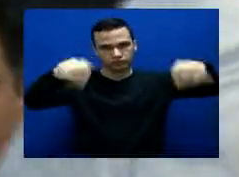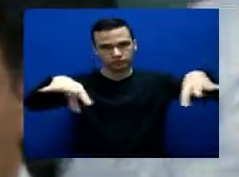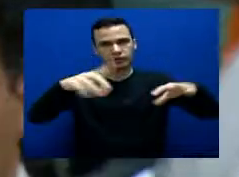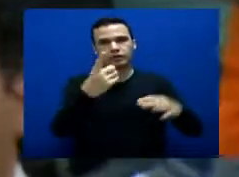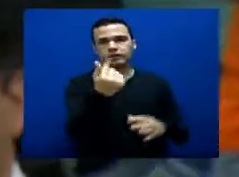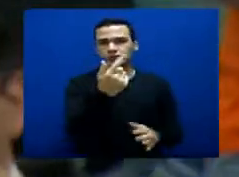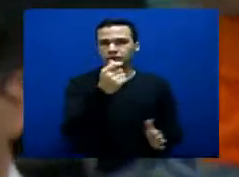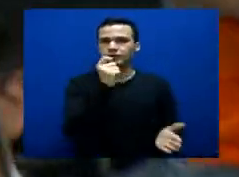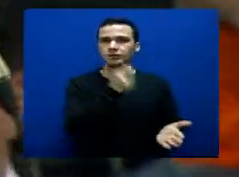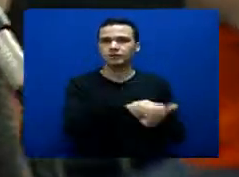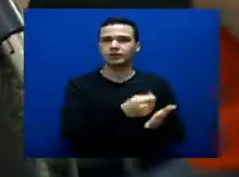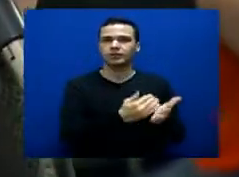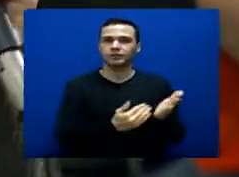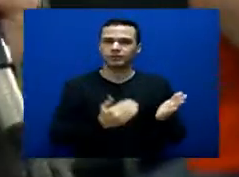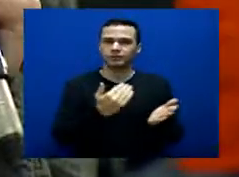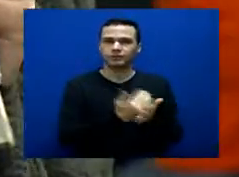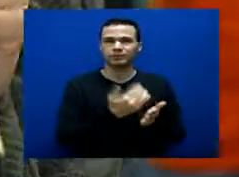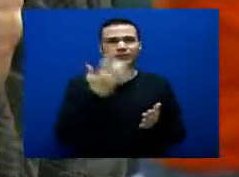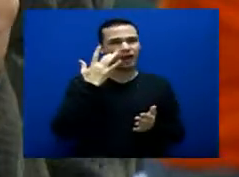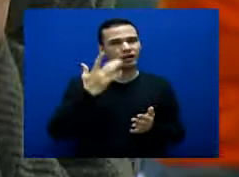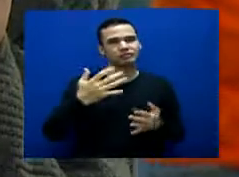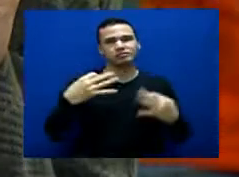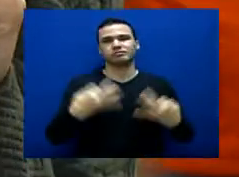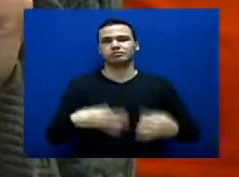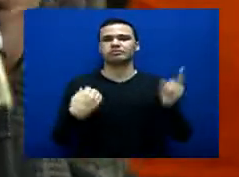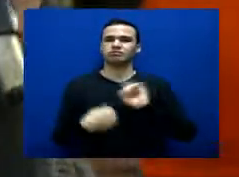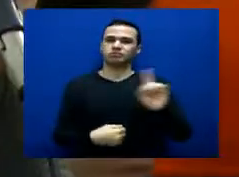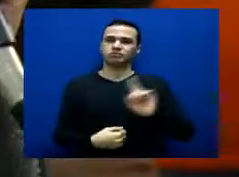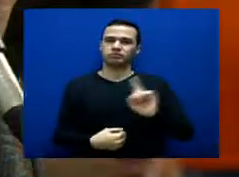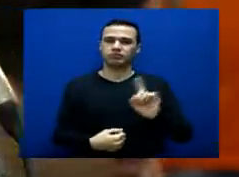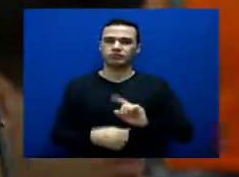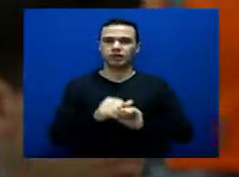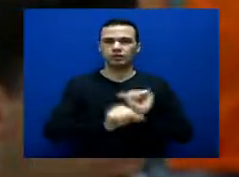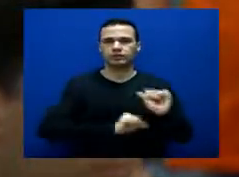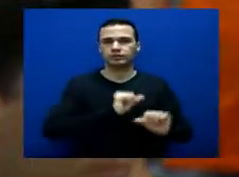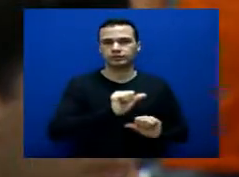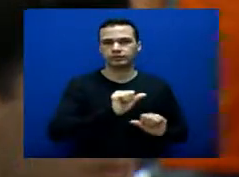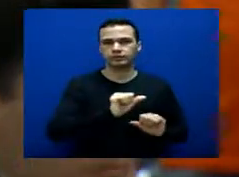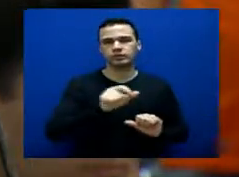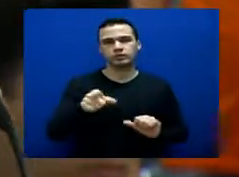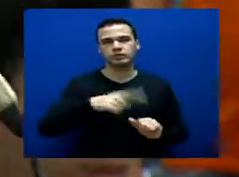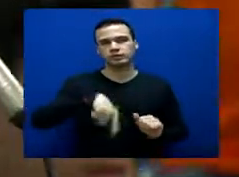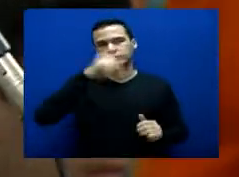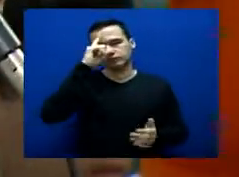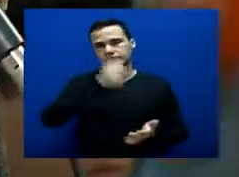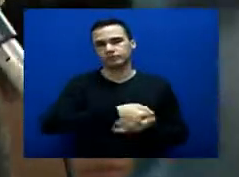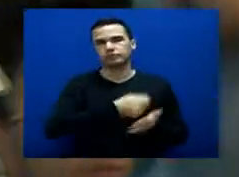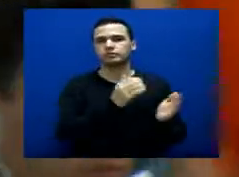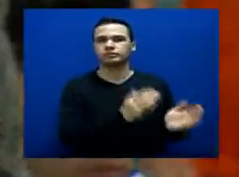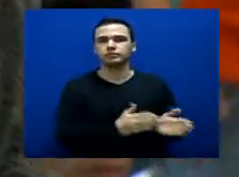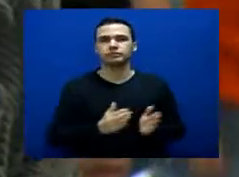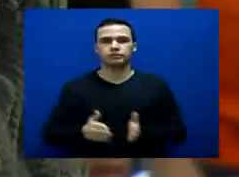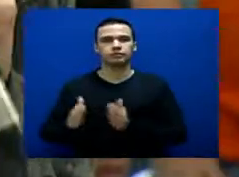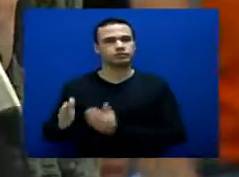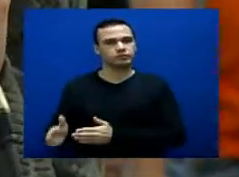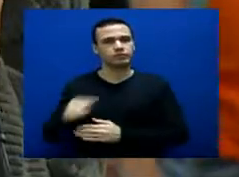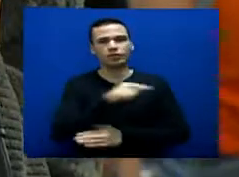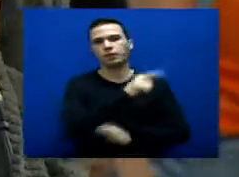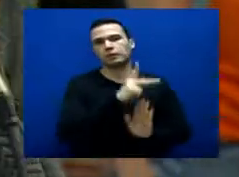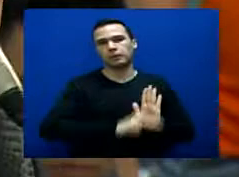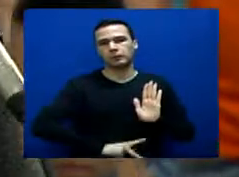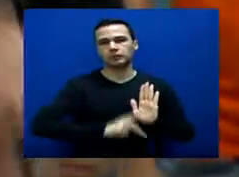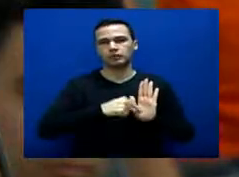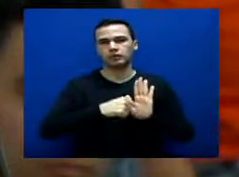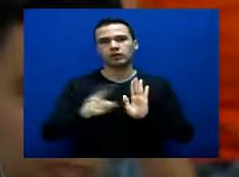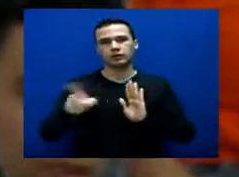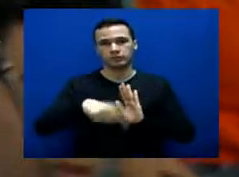da cobrança. É injusto fazer a inversão. Votaremos na ordem esse projeto,